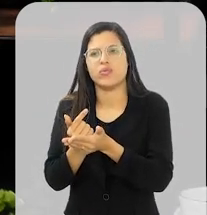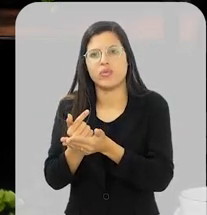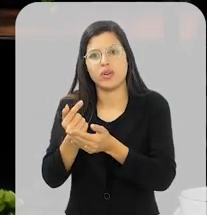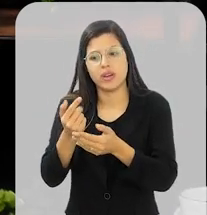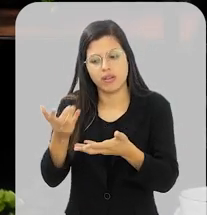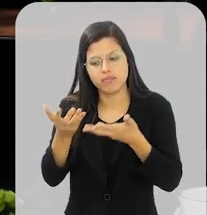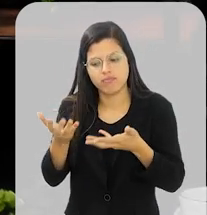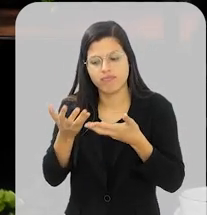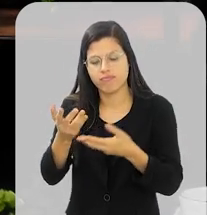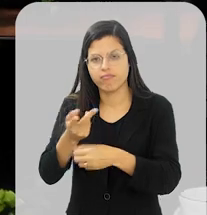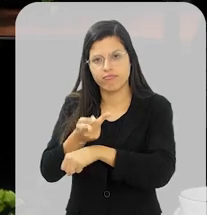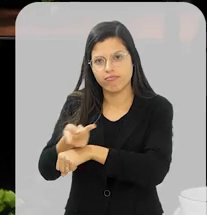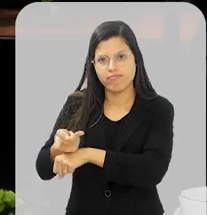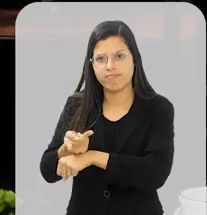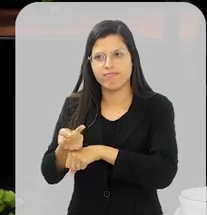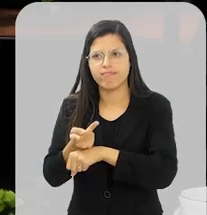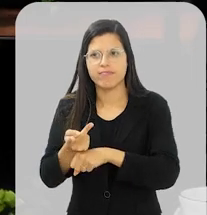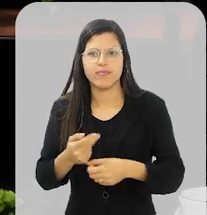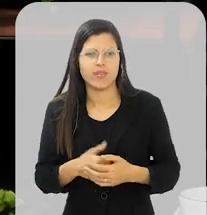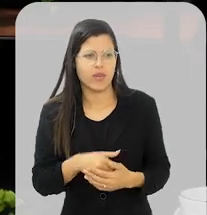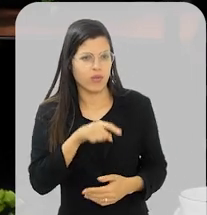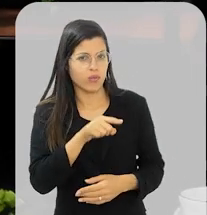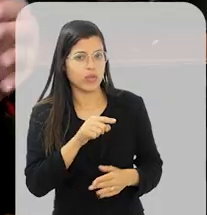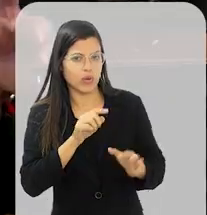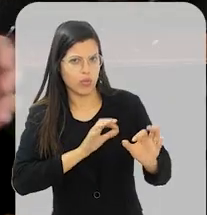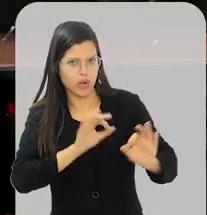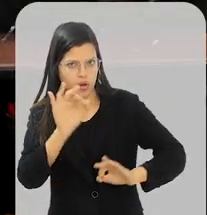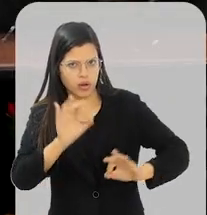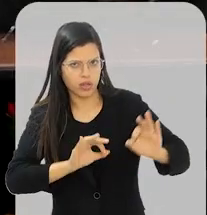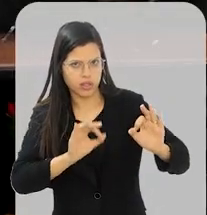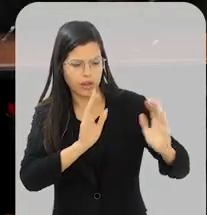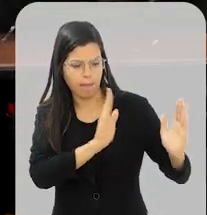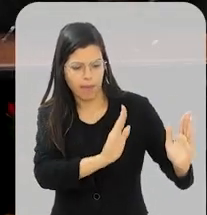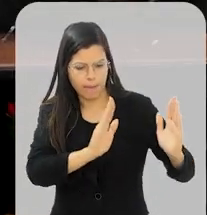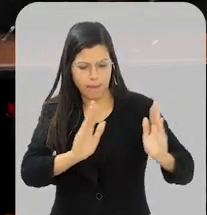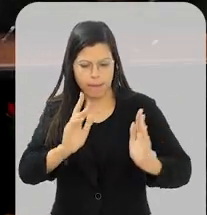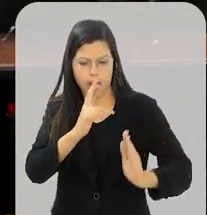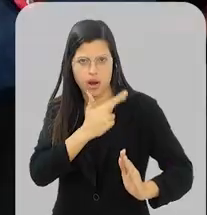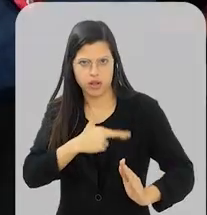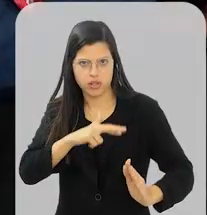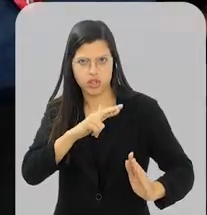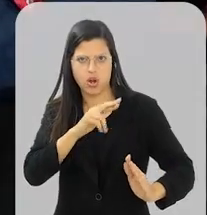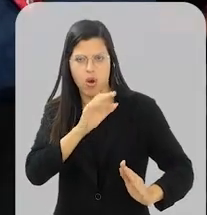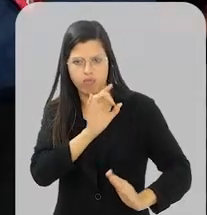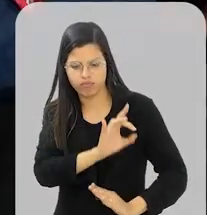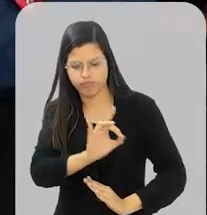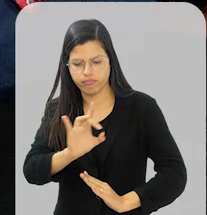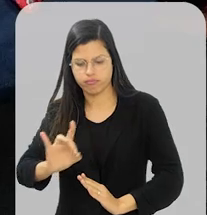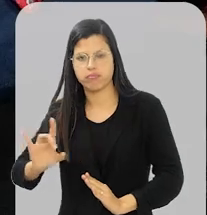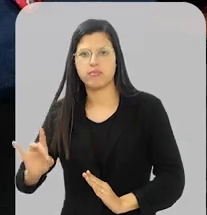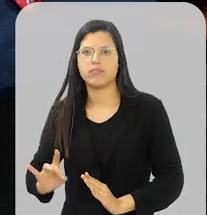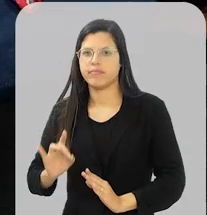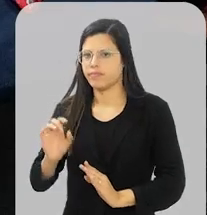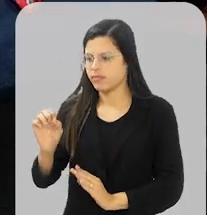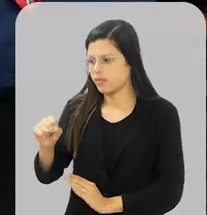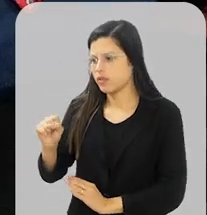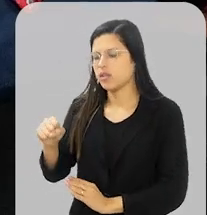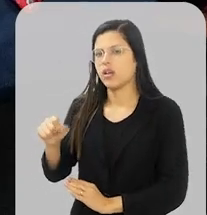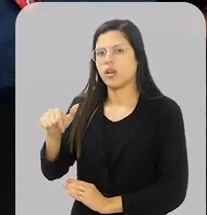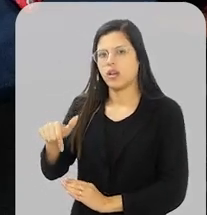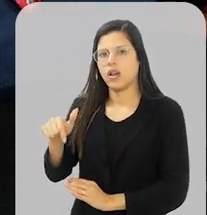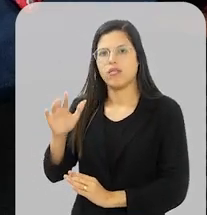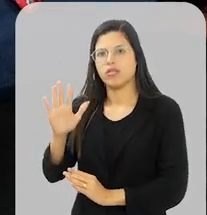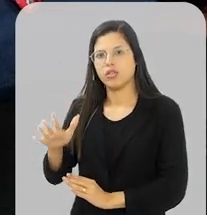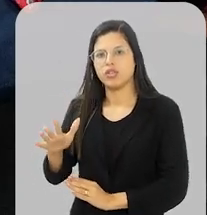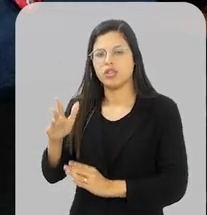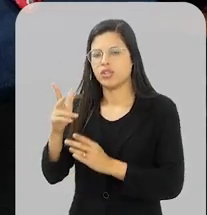estão procurando, que elas querem encontrar ali. Então você divide por Isso, religião. por religião. Aí Nossa! elas já vão certo no